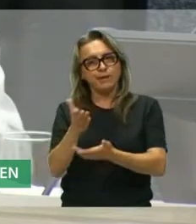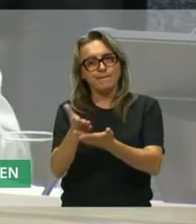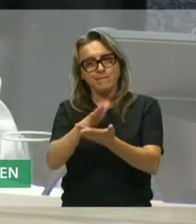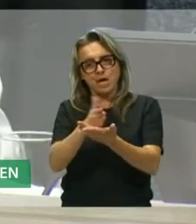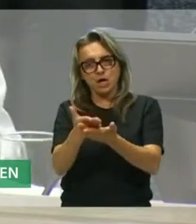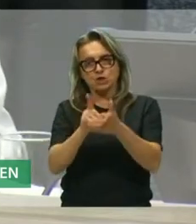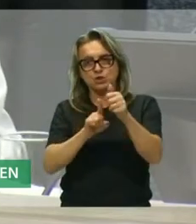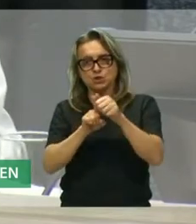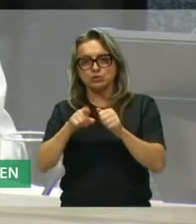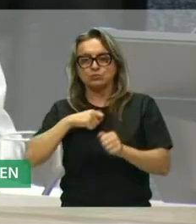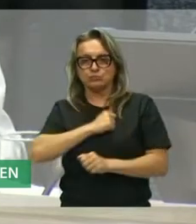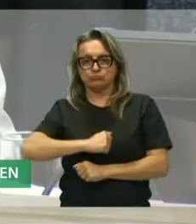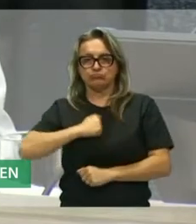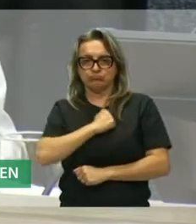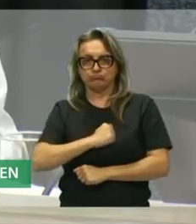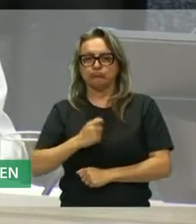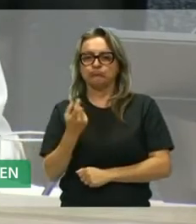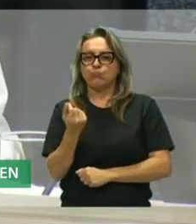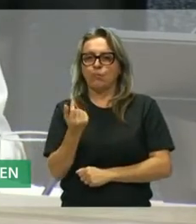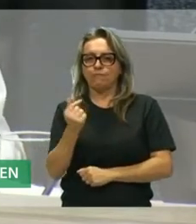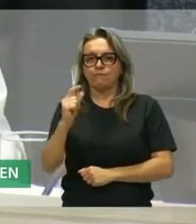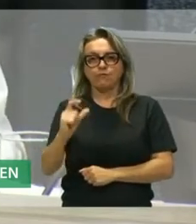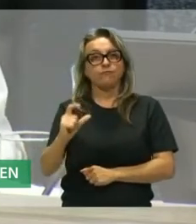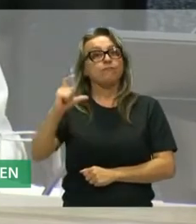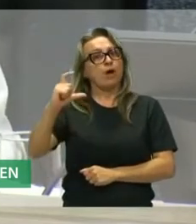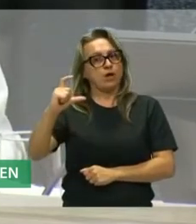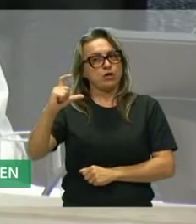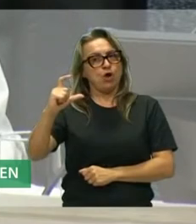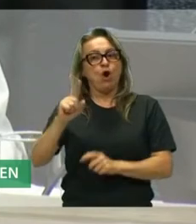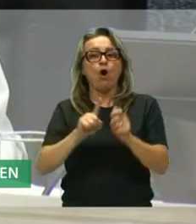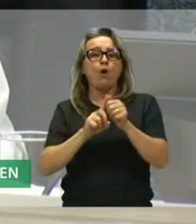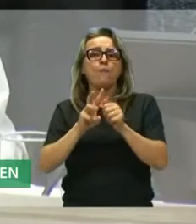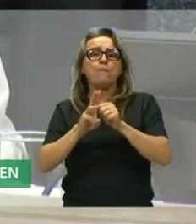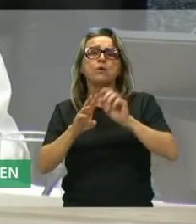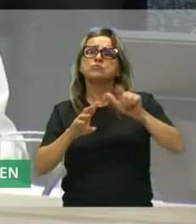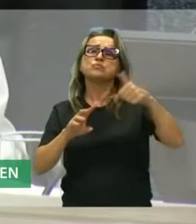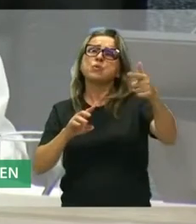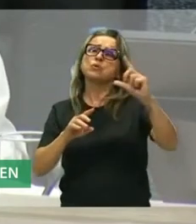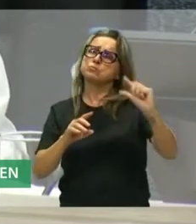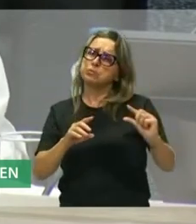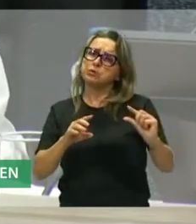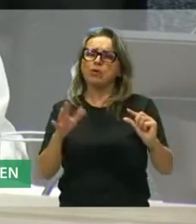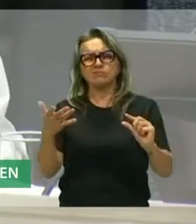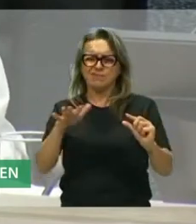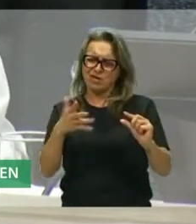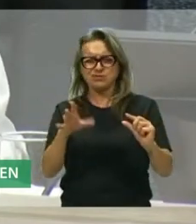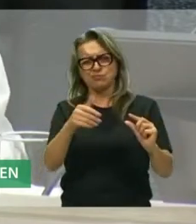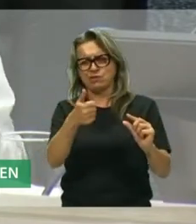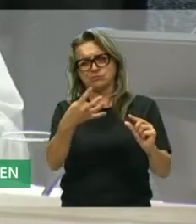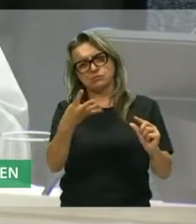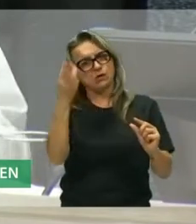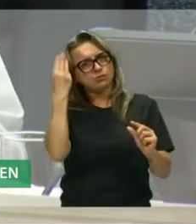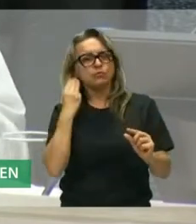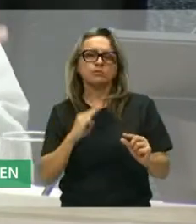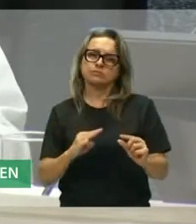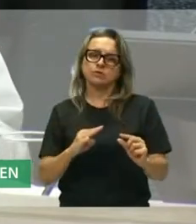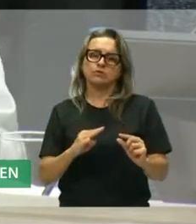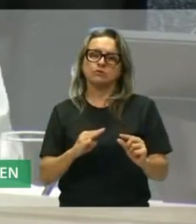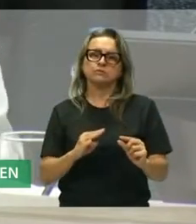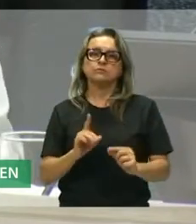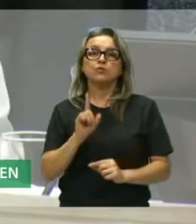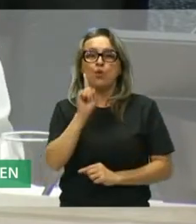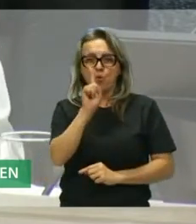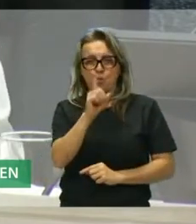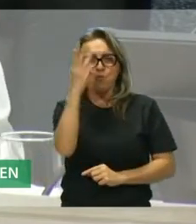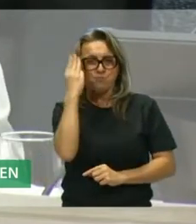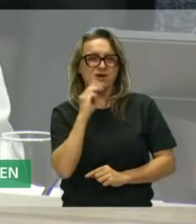valor foi um pouco maior, nos outros meses, um pouco menor. Mas é 14 milhões, a gente fala de média. Esse 1 milhão que